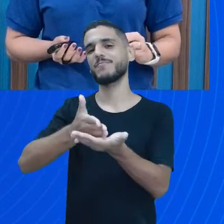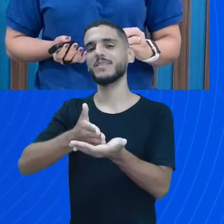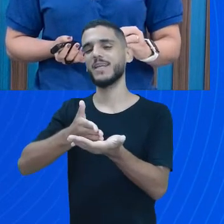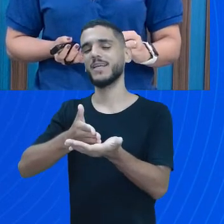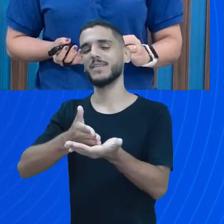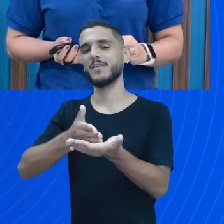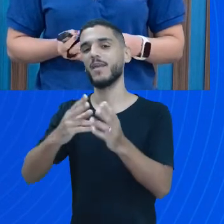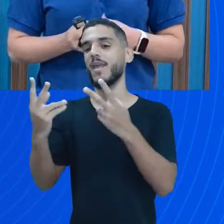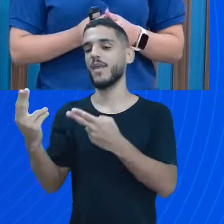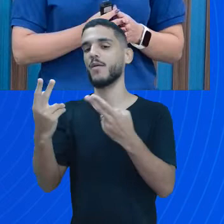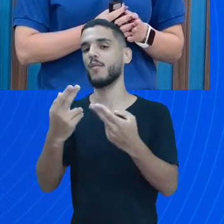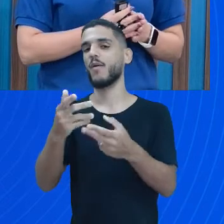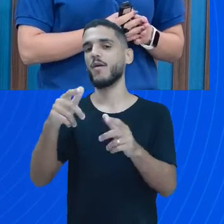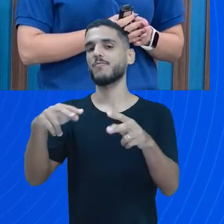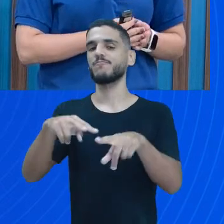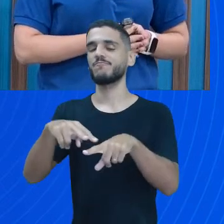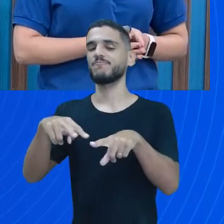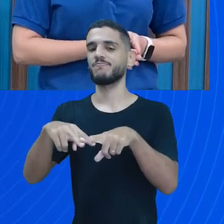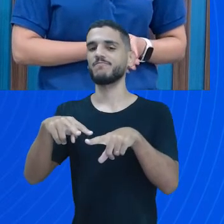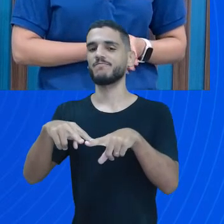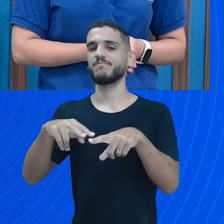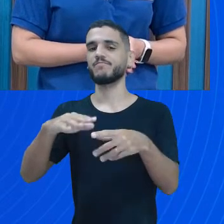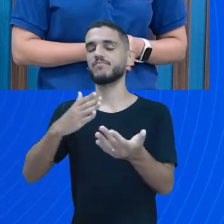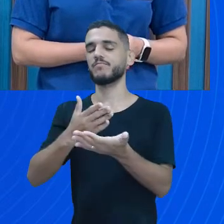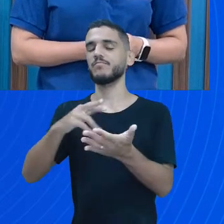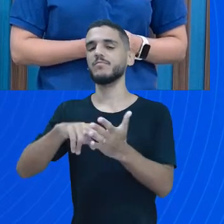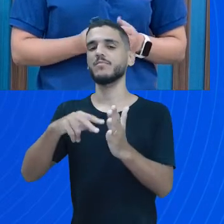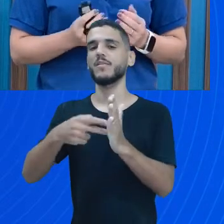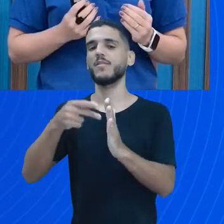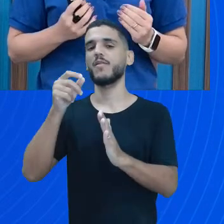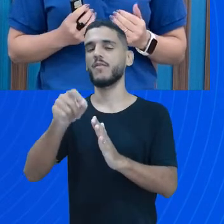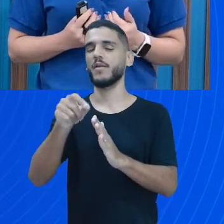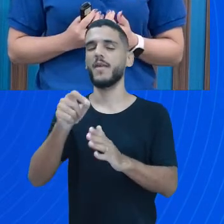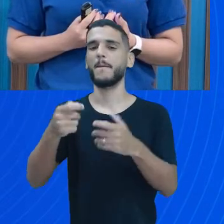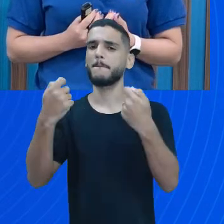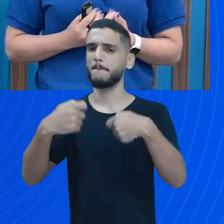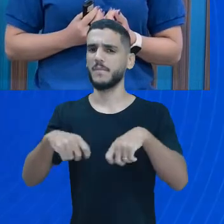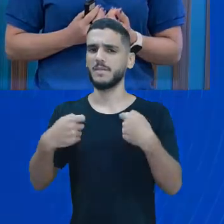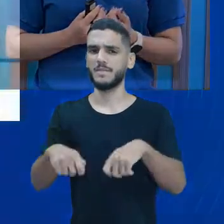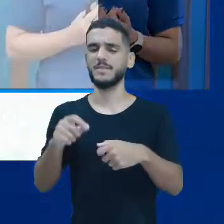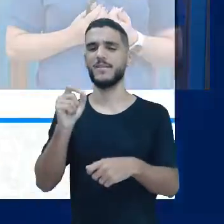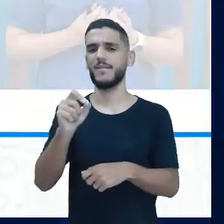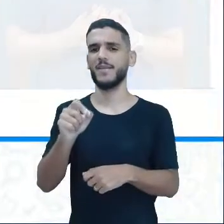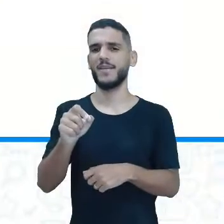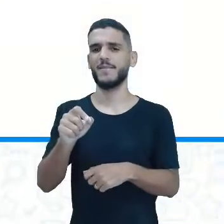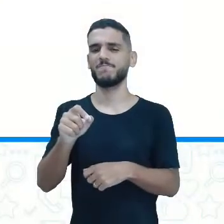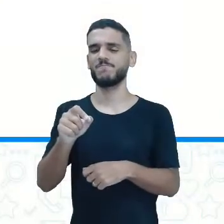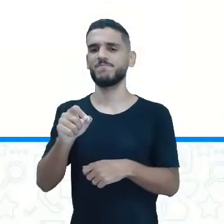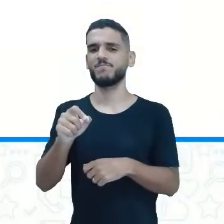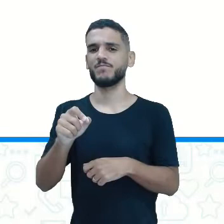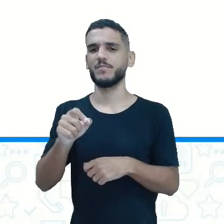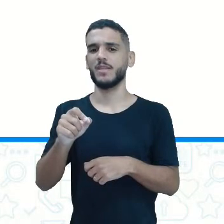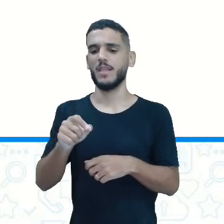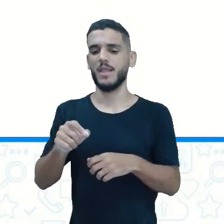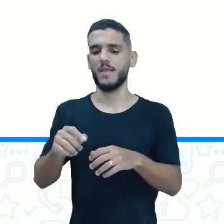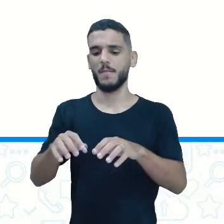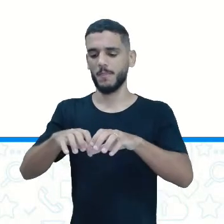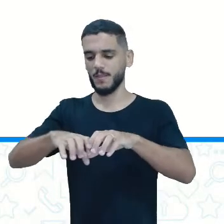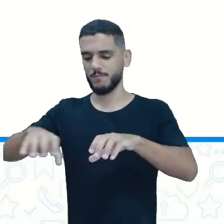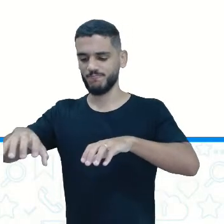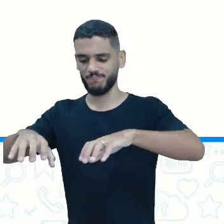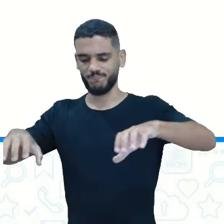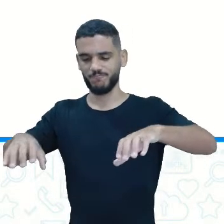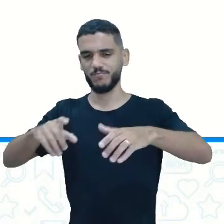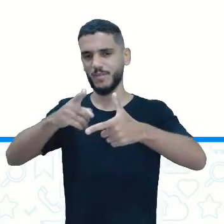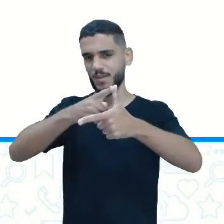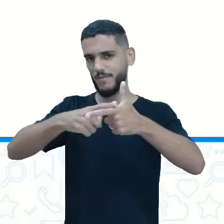pizza. O que é que significa metade? Você precisa pegar e dividir por